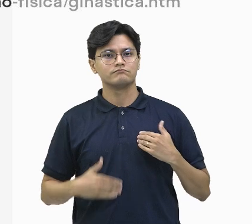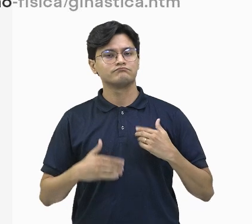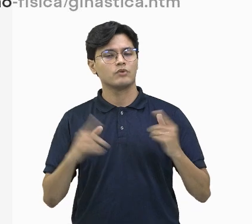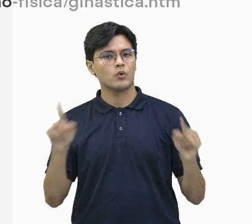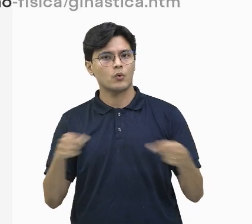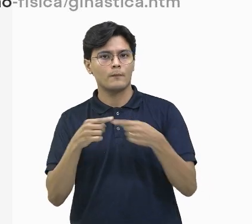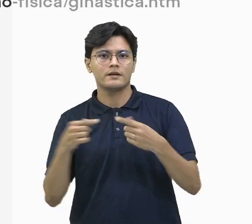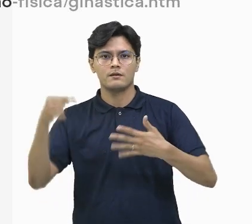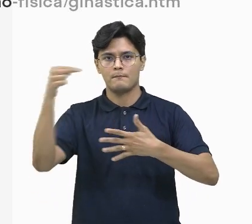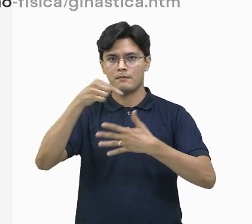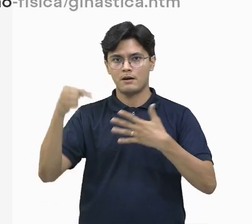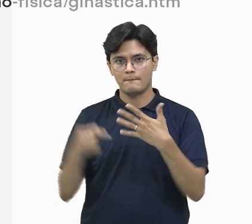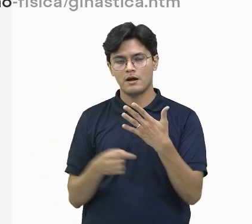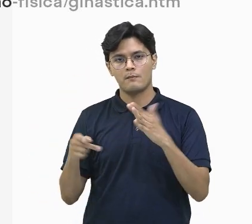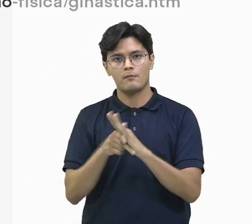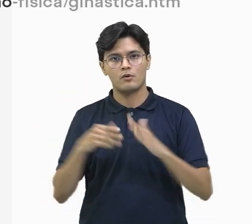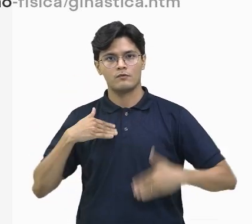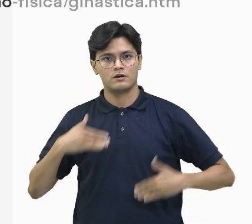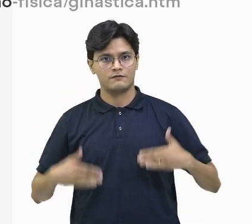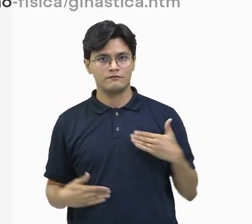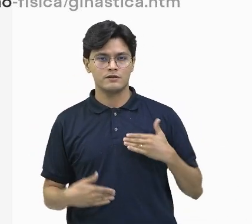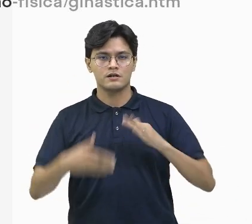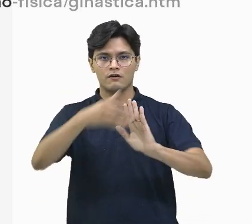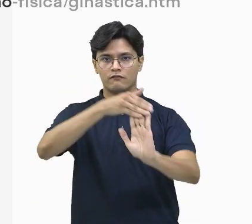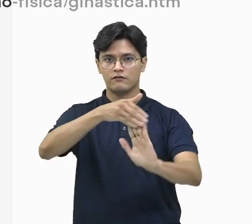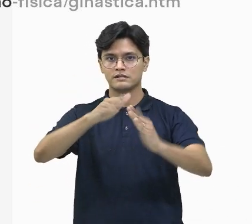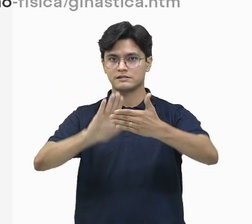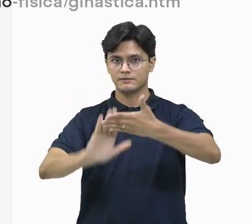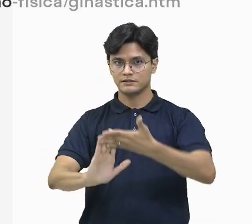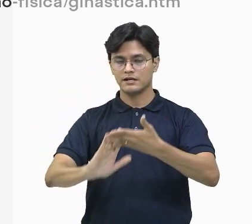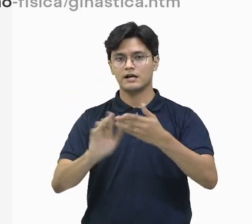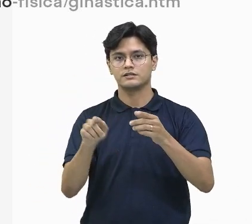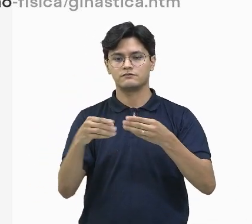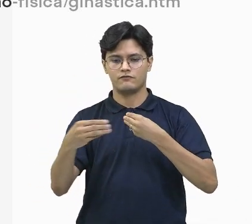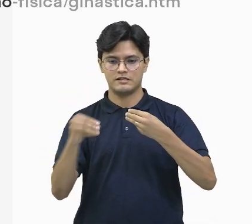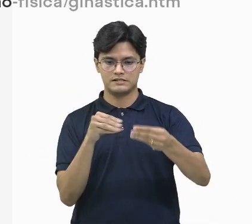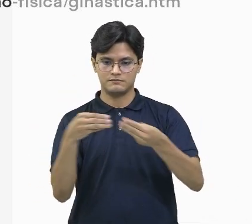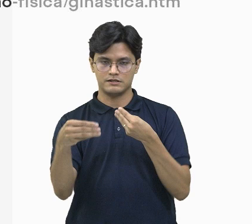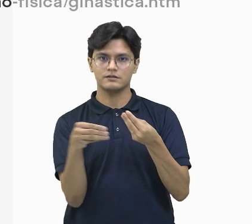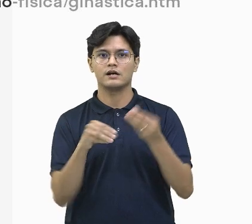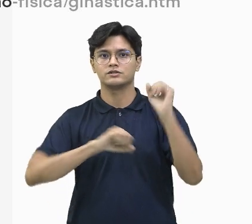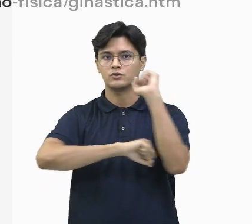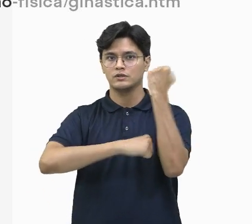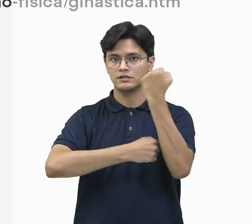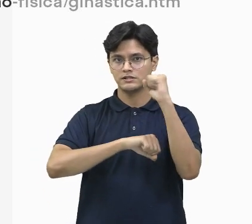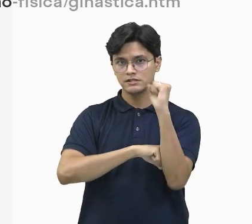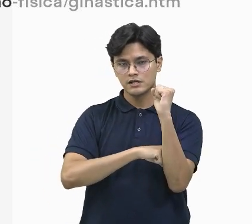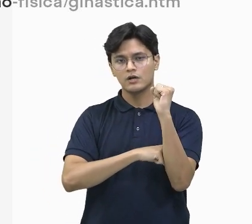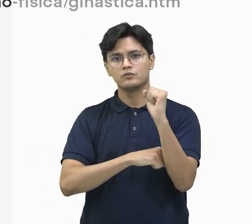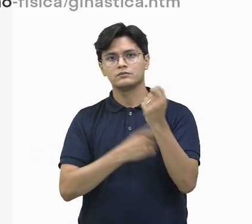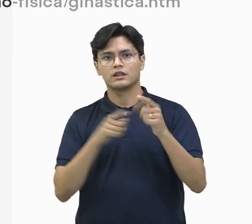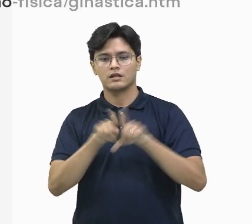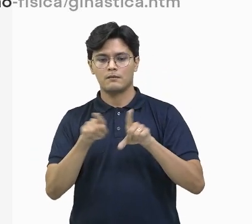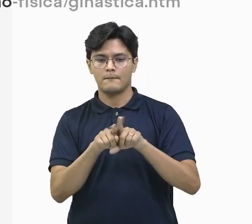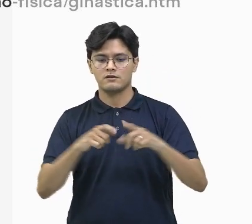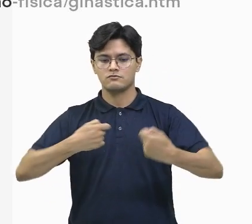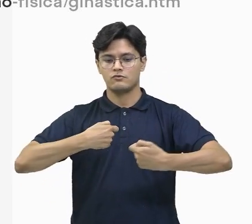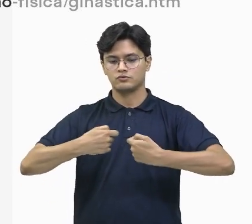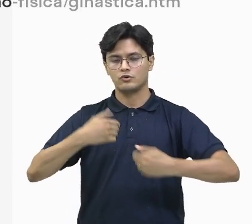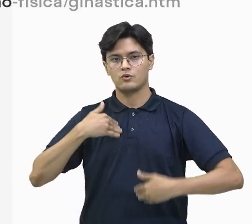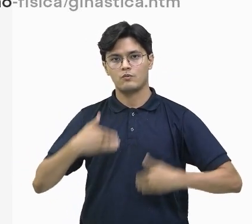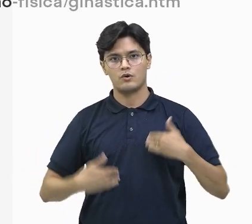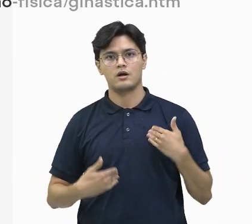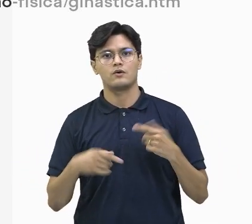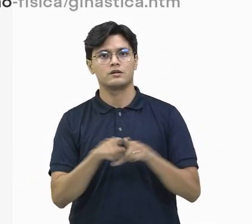como flexibilidade, coordenação, motora e força. Ela pode ser competitiva,